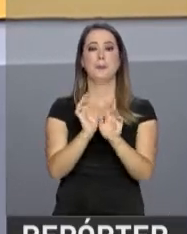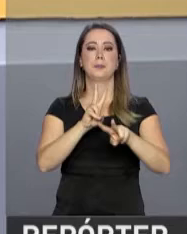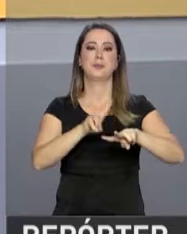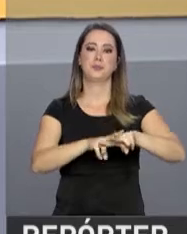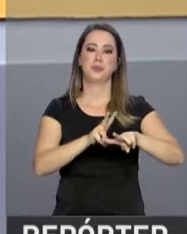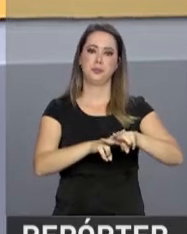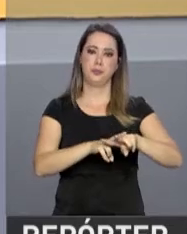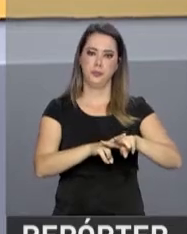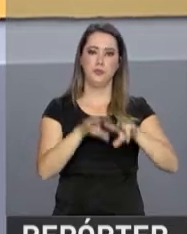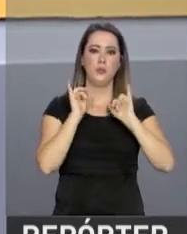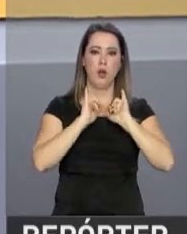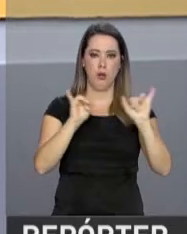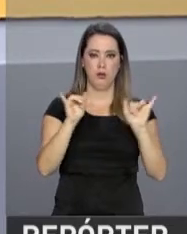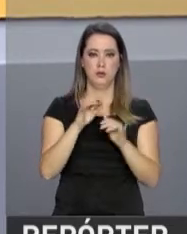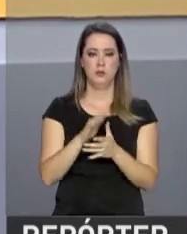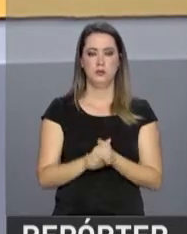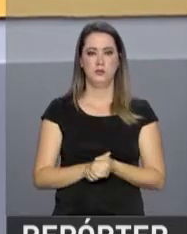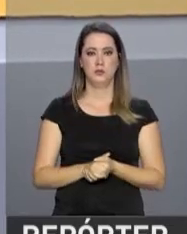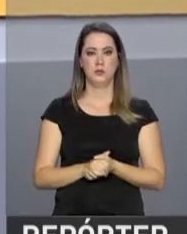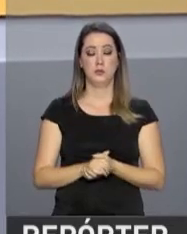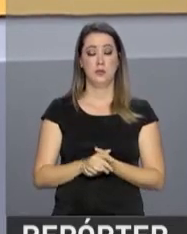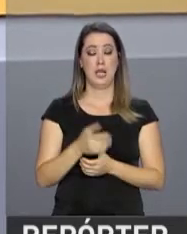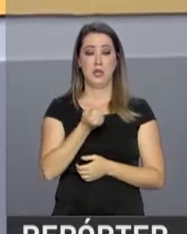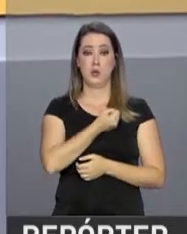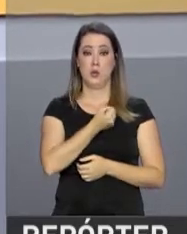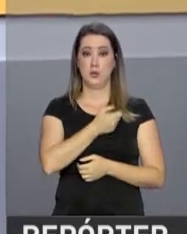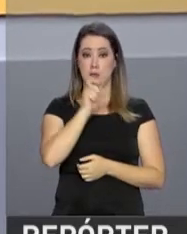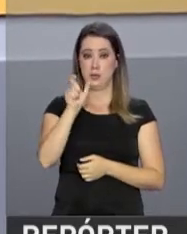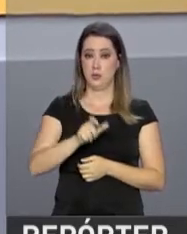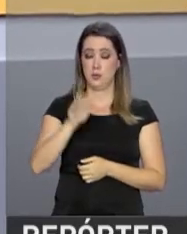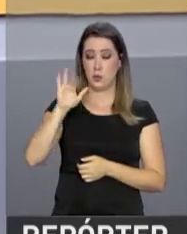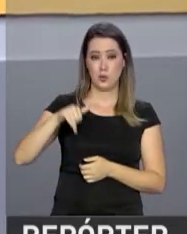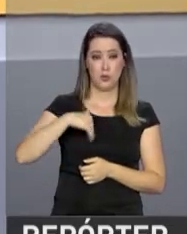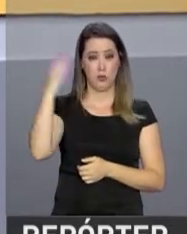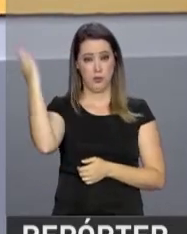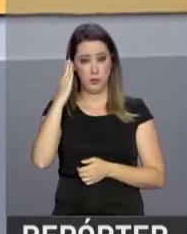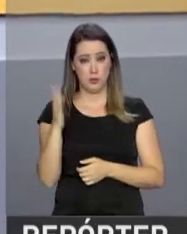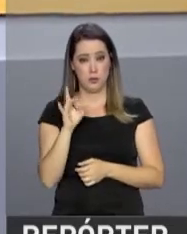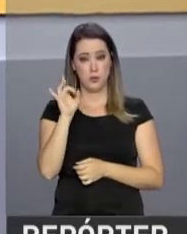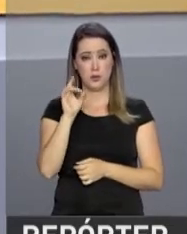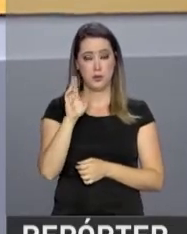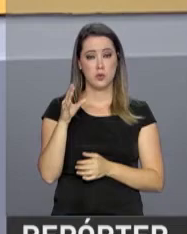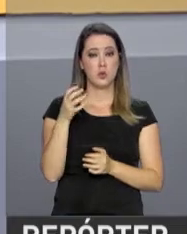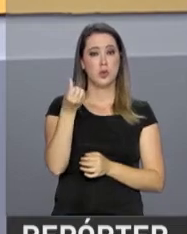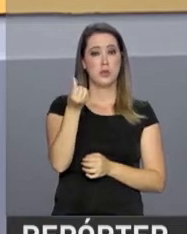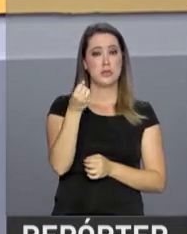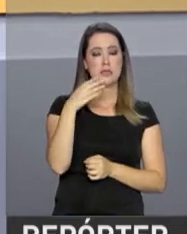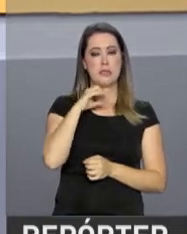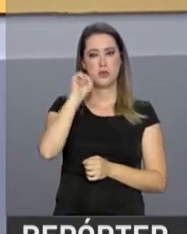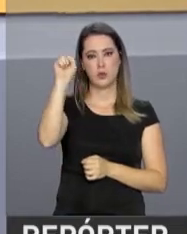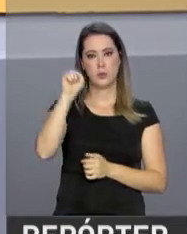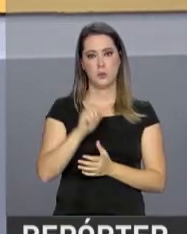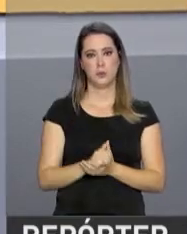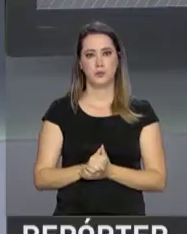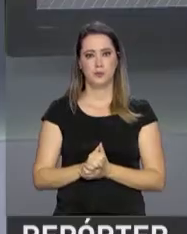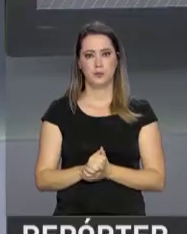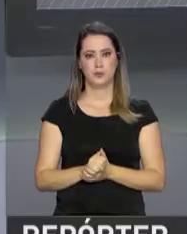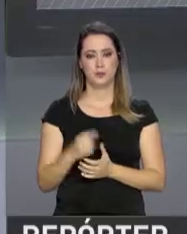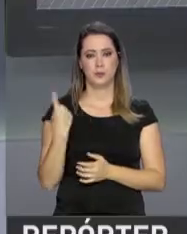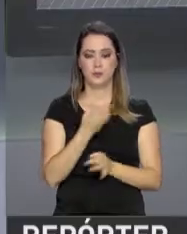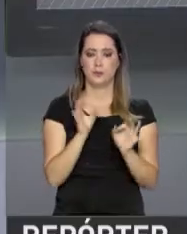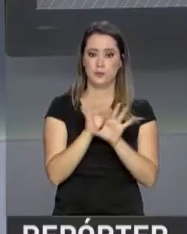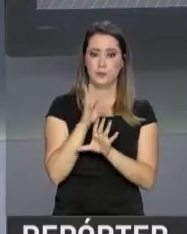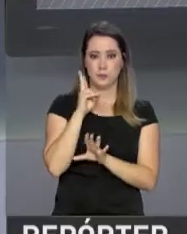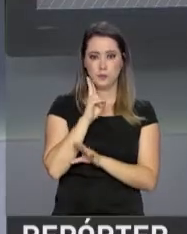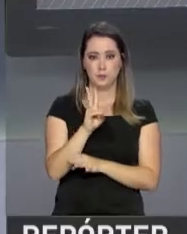para pessoas privadas de liberdade as notas do enem seja exterior serão divulgados até 6 de abril e